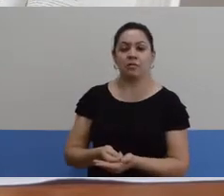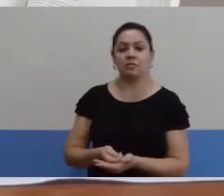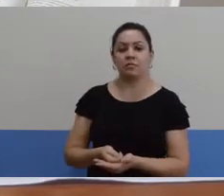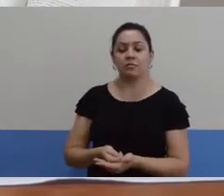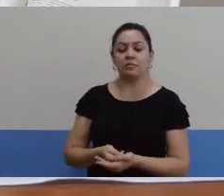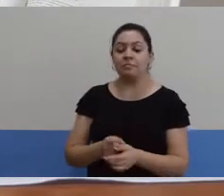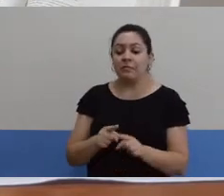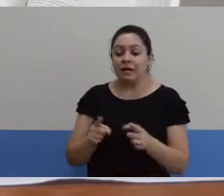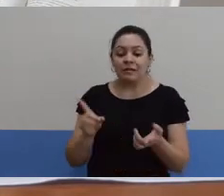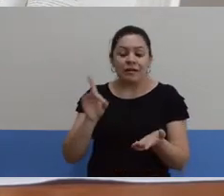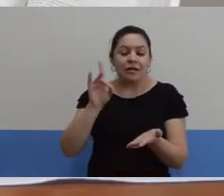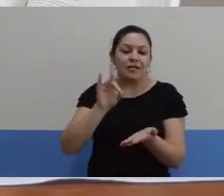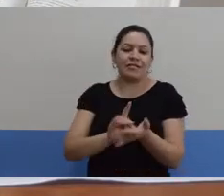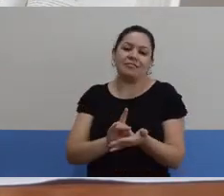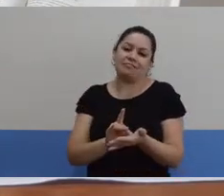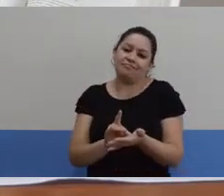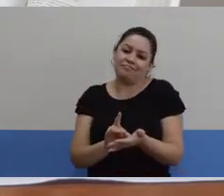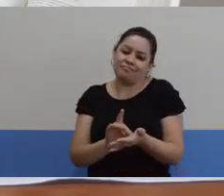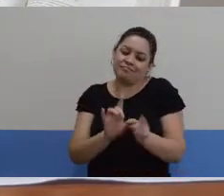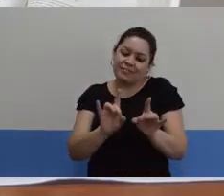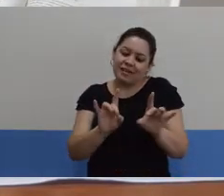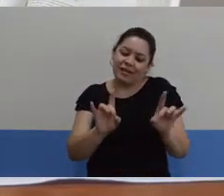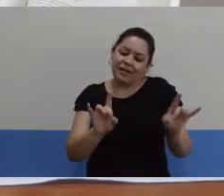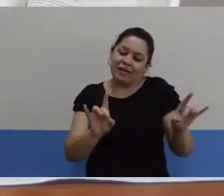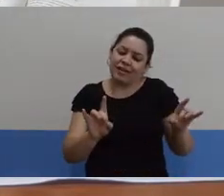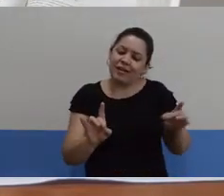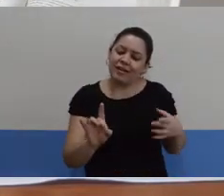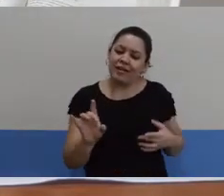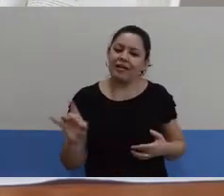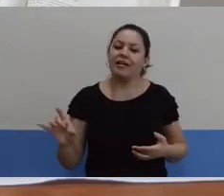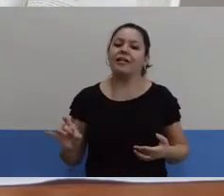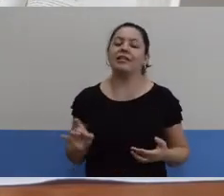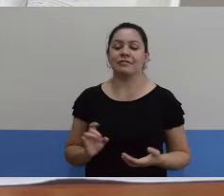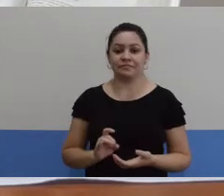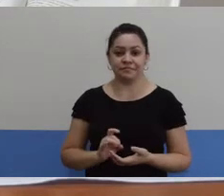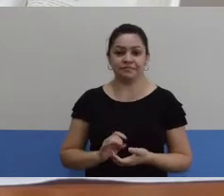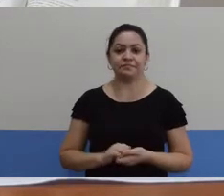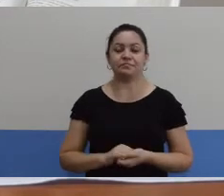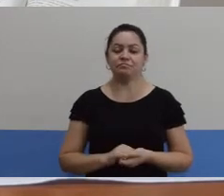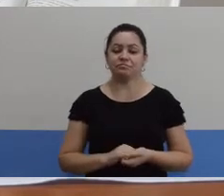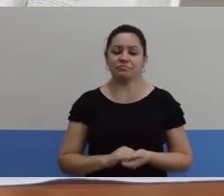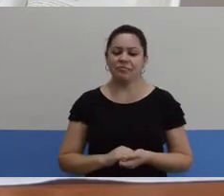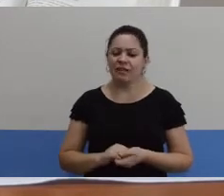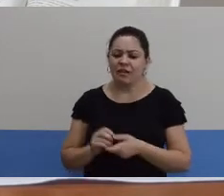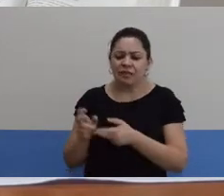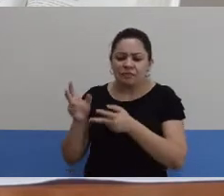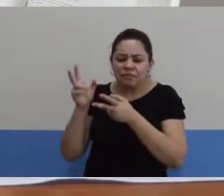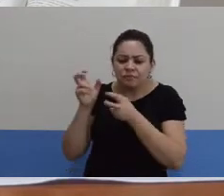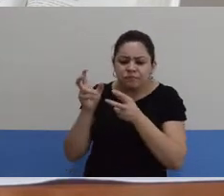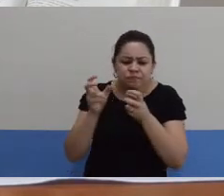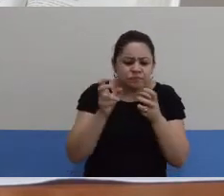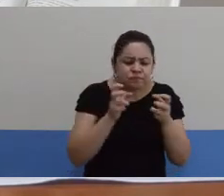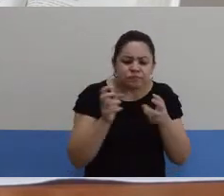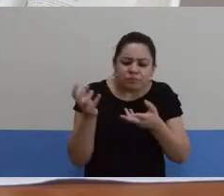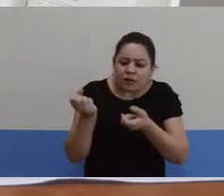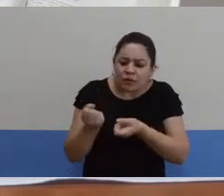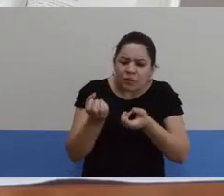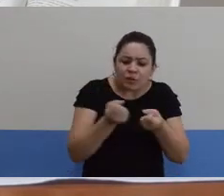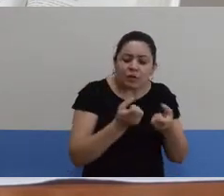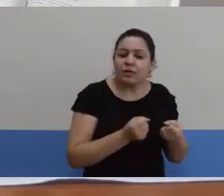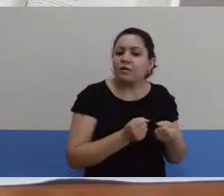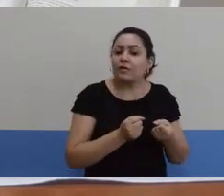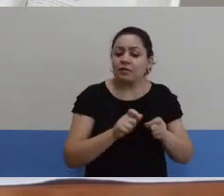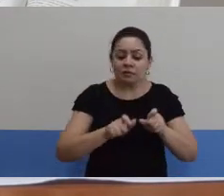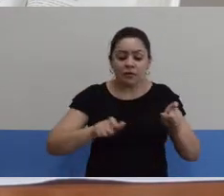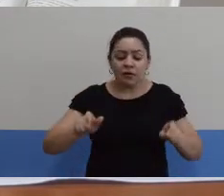que cada um traz. É preciso começar a pensar em escutar quem? Homens, mulheres, os